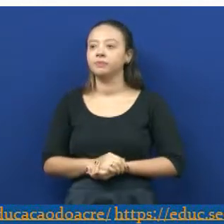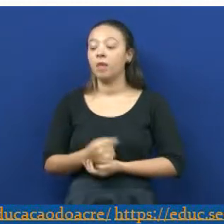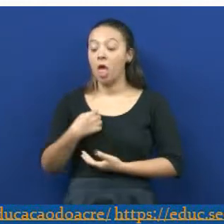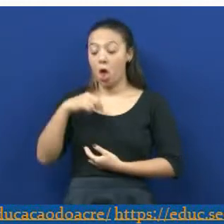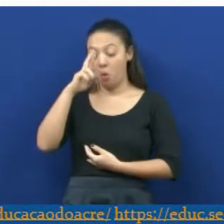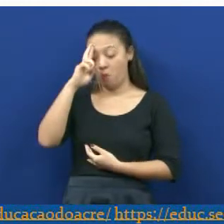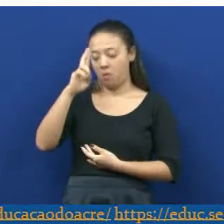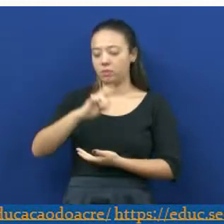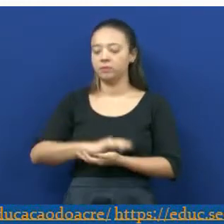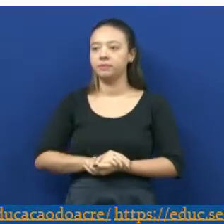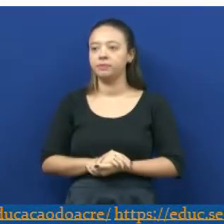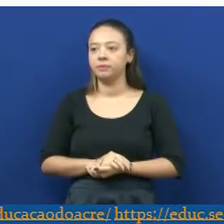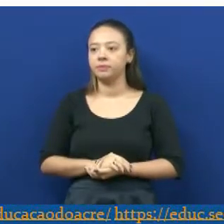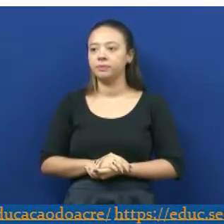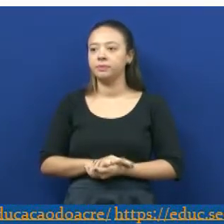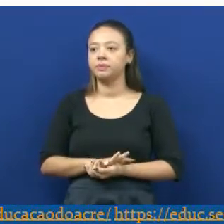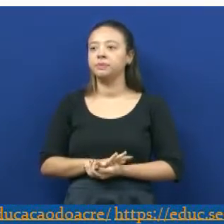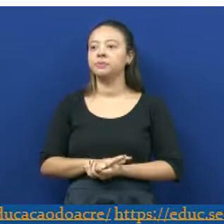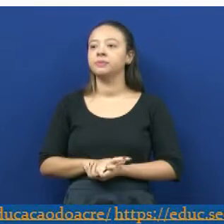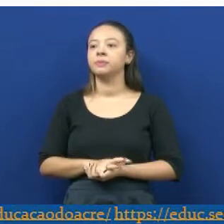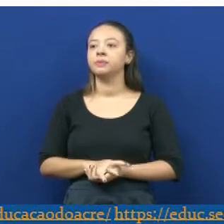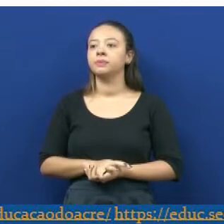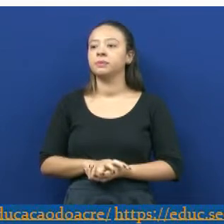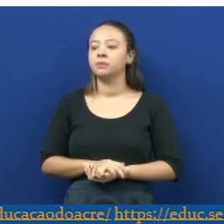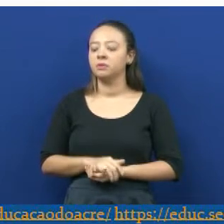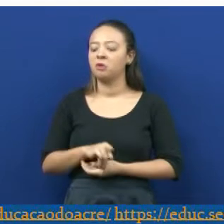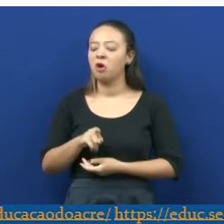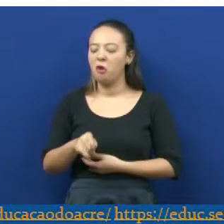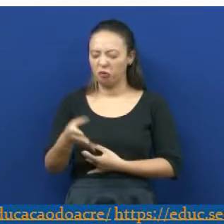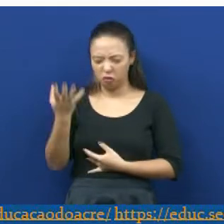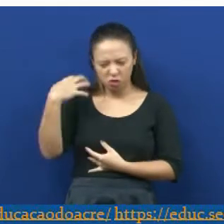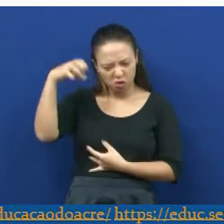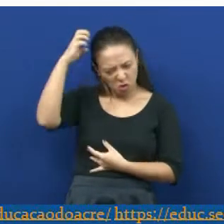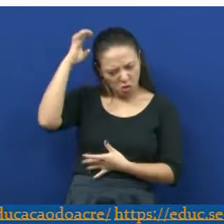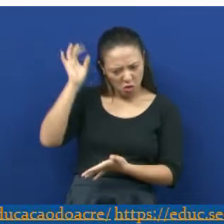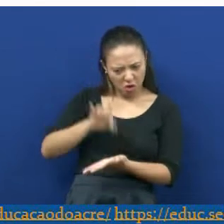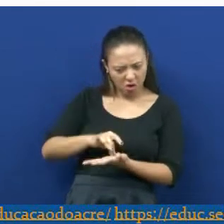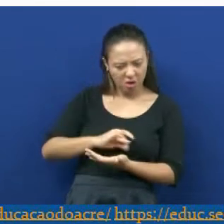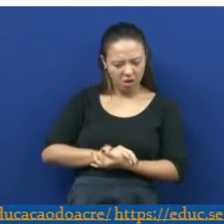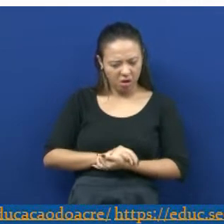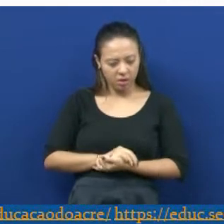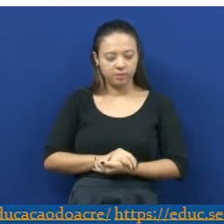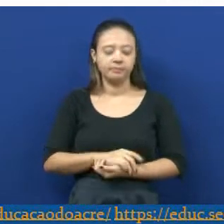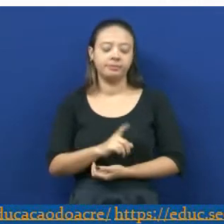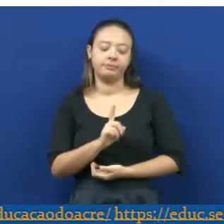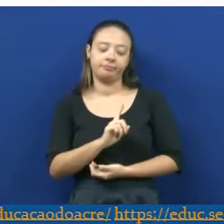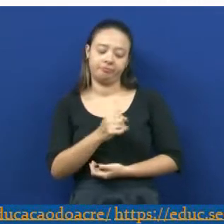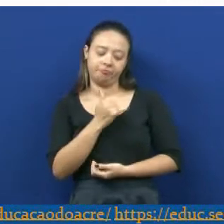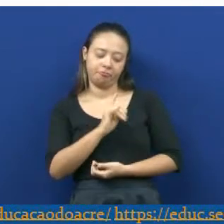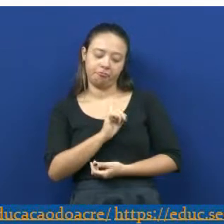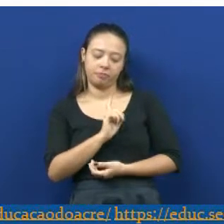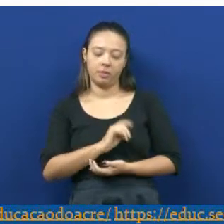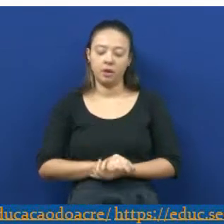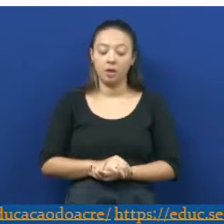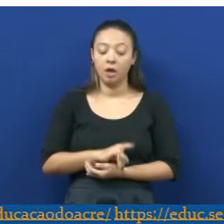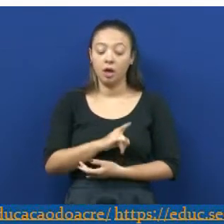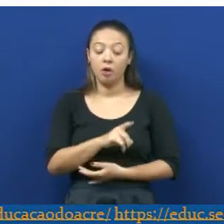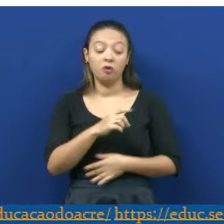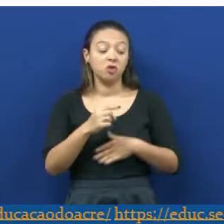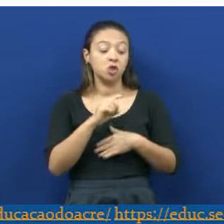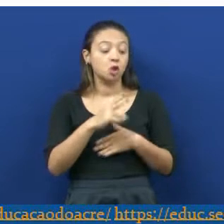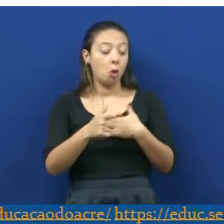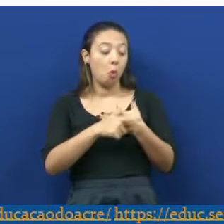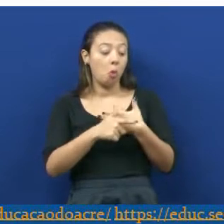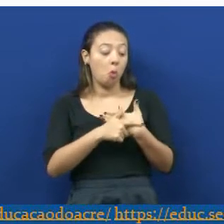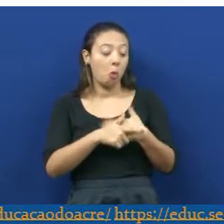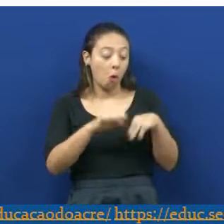Também os batedores vão adiante do imperador. Você é imperador? Não digo isso, mas a verdade é que você faz um papel